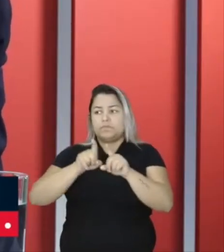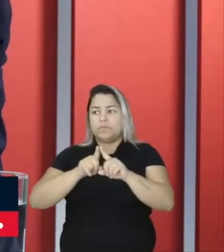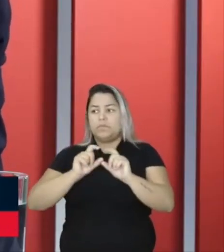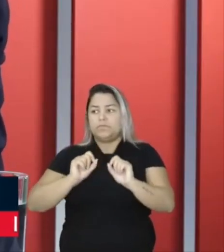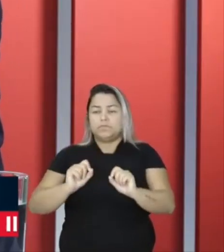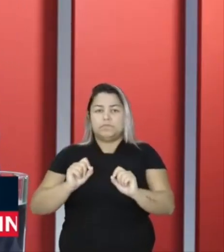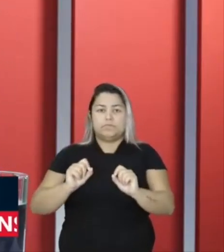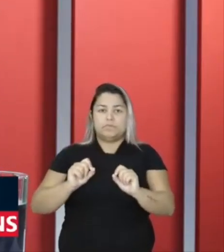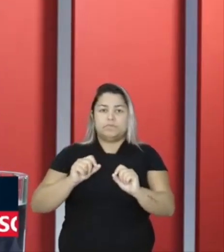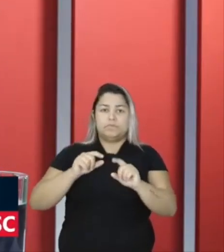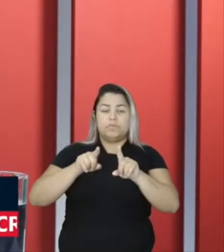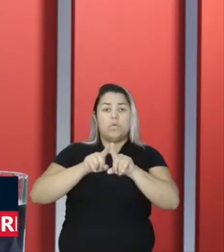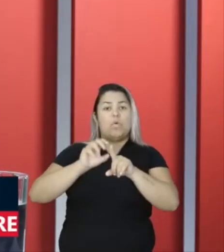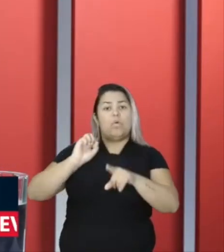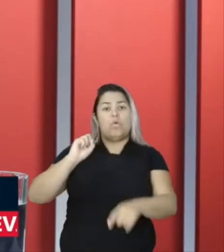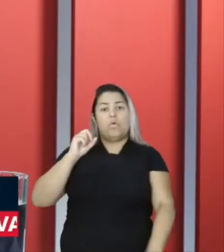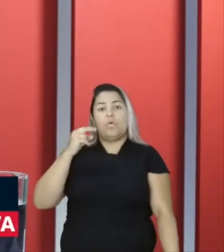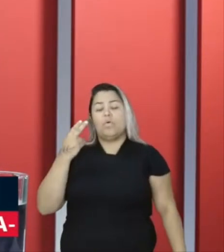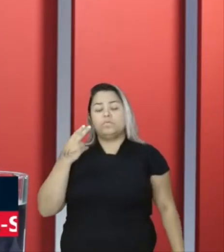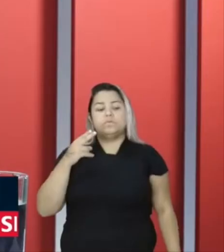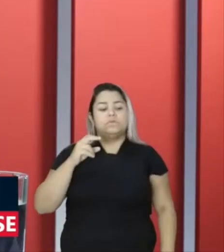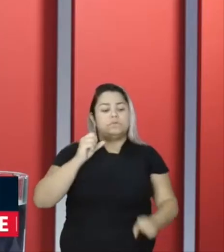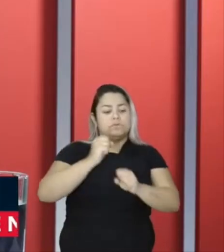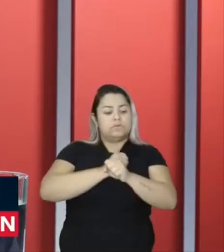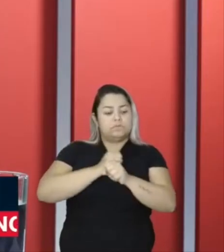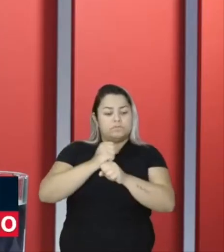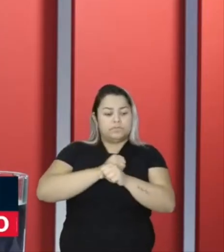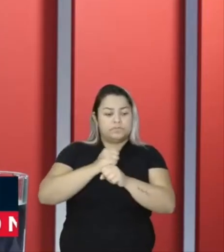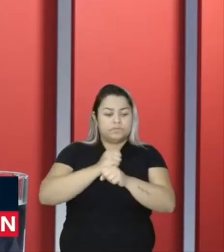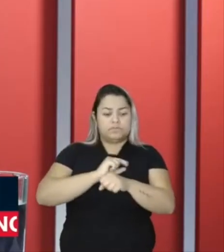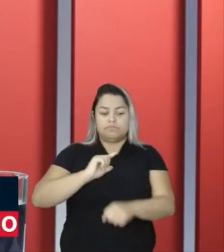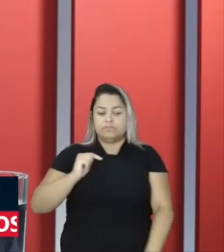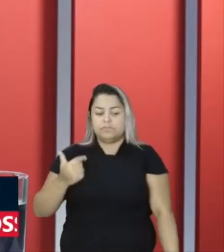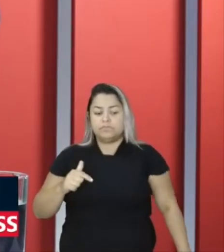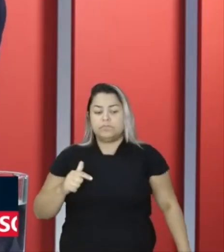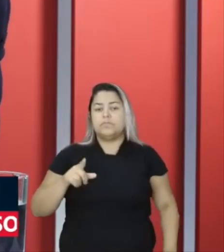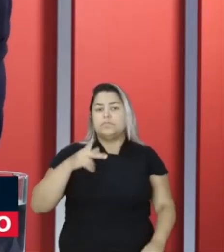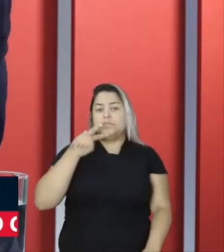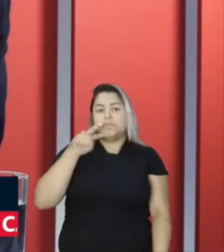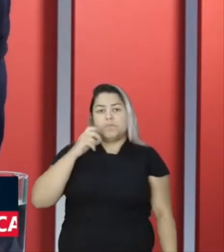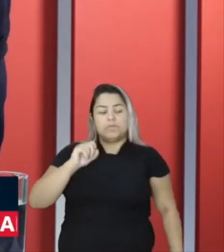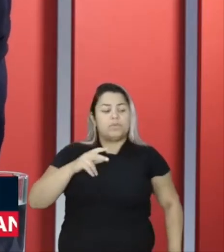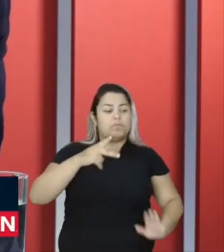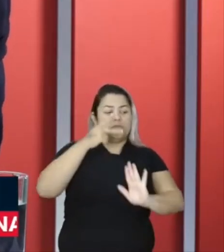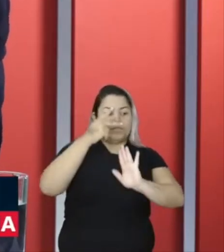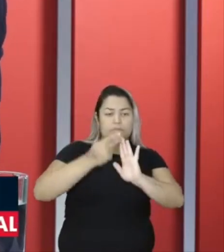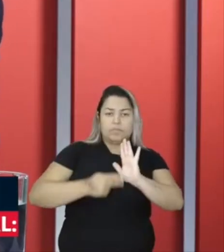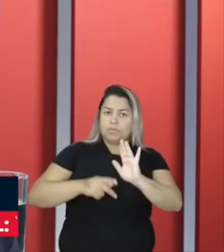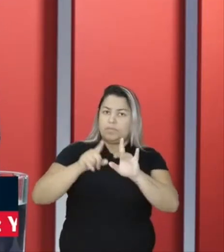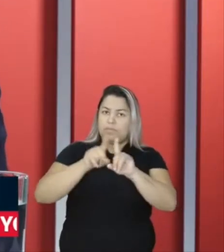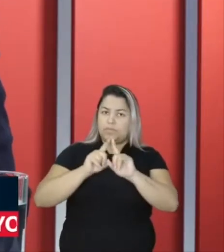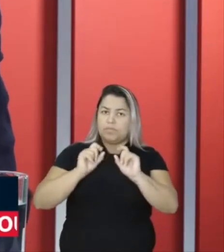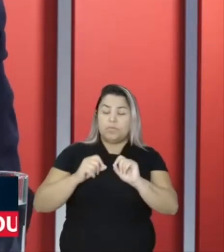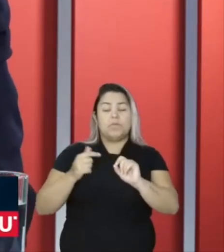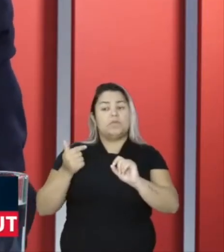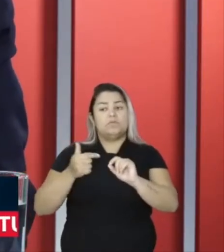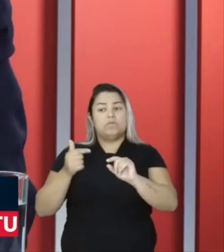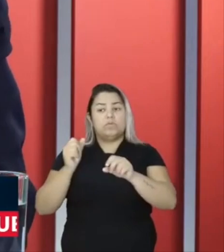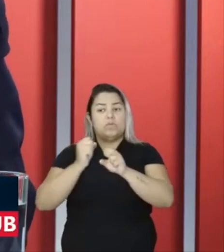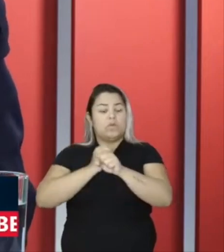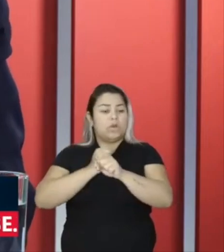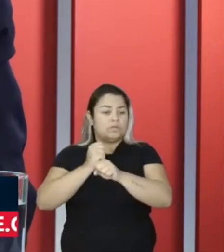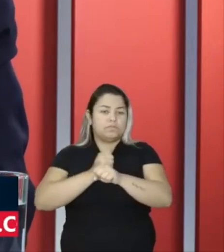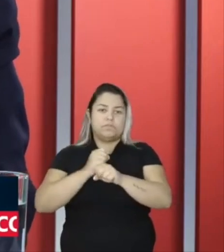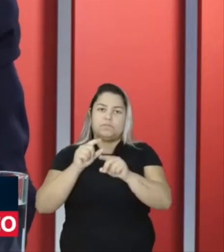triênio, ou nesse ano não tivemos verba suficiente para aquela proposta, tem que reforçar no segundo ano. Então, por ser